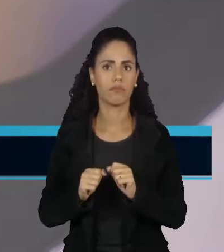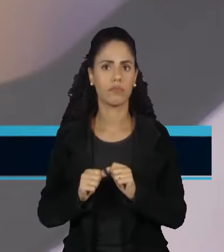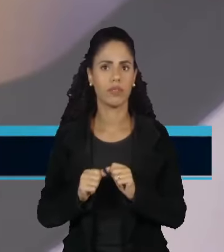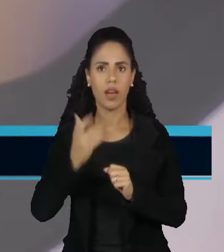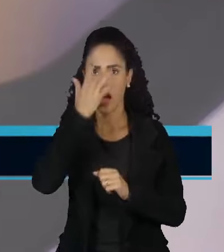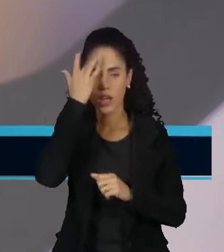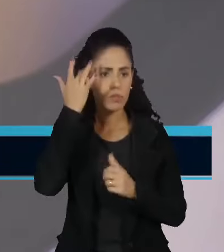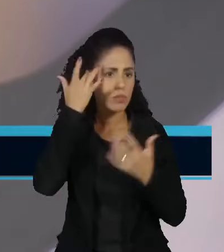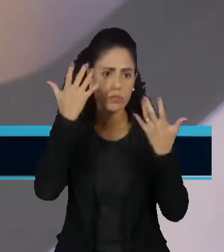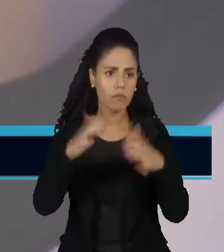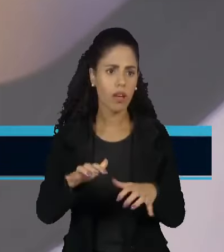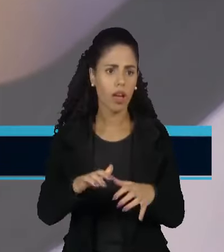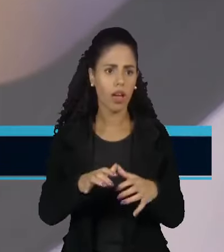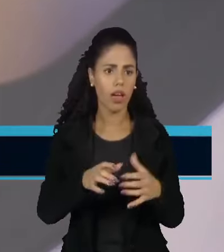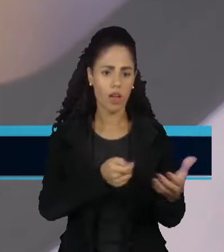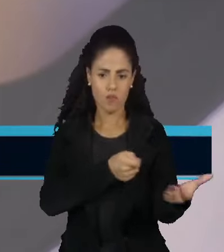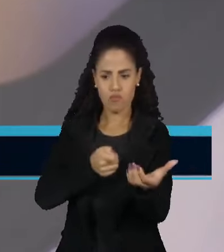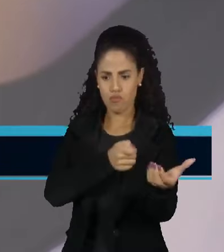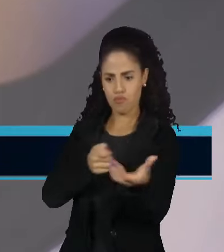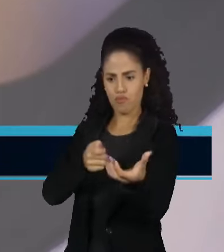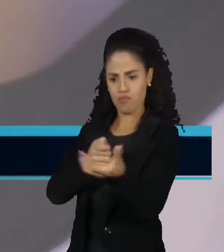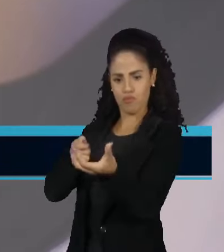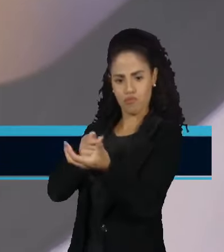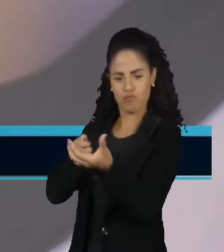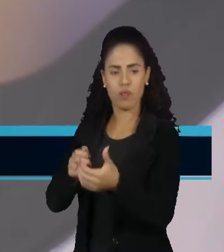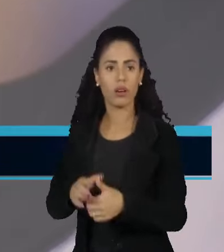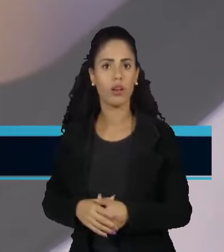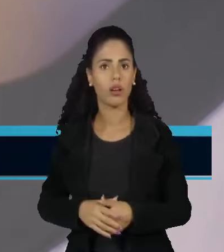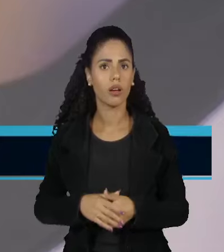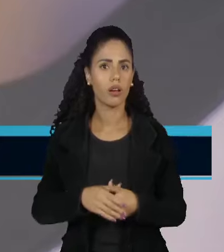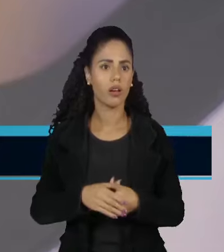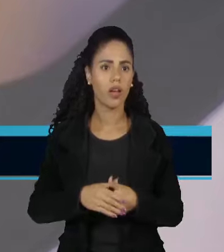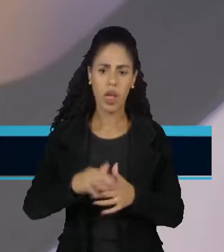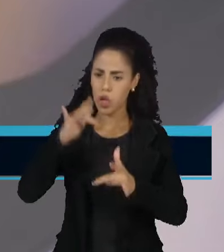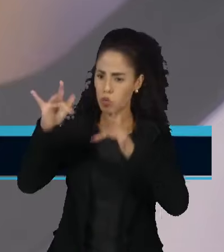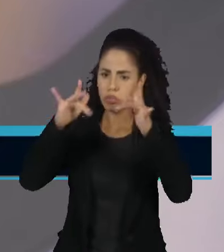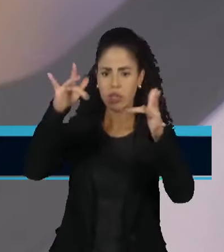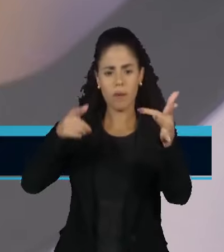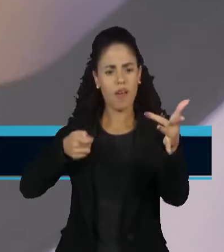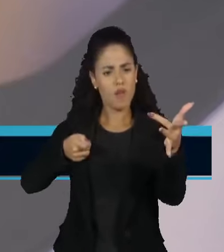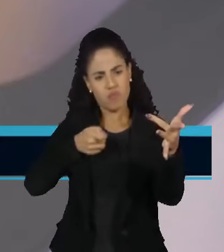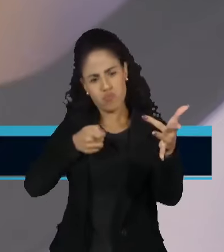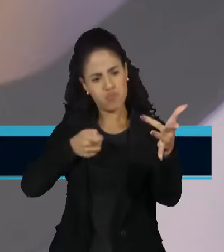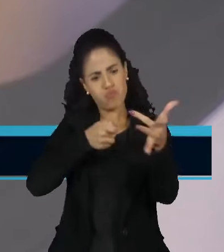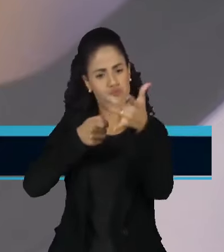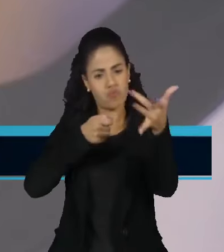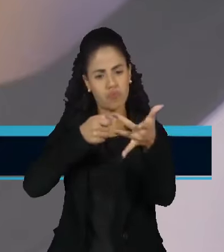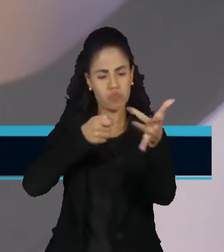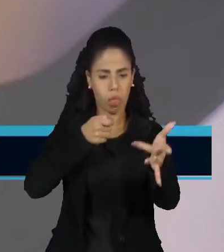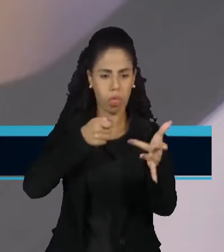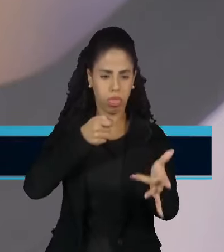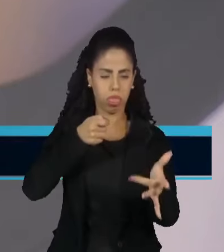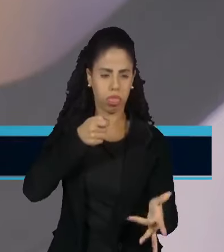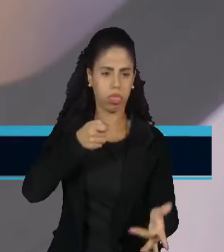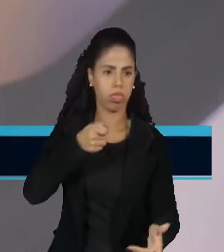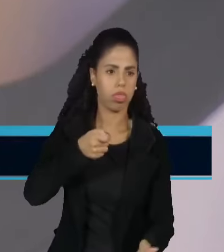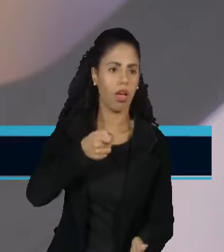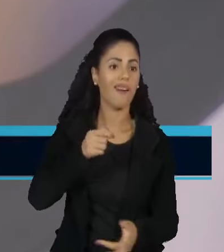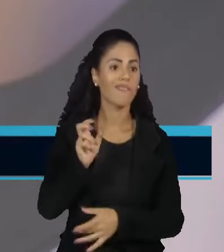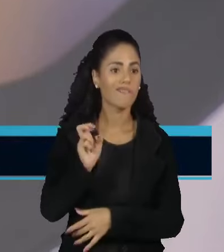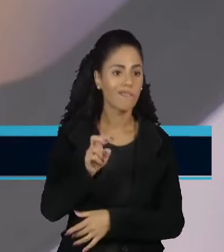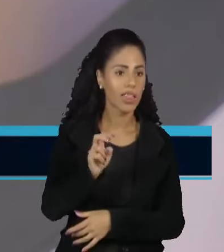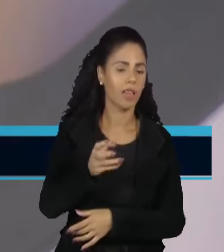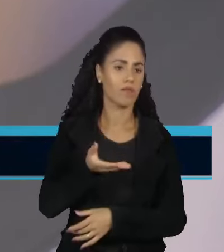de respirar inseticida. Então, e o mosquito também, ele desenvolve resistência a isso. Então, o problema é